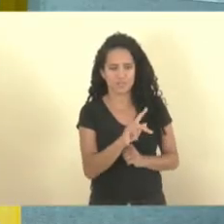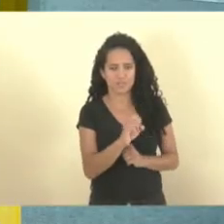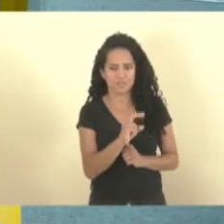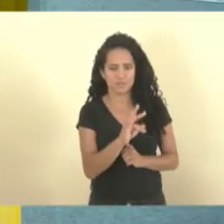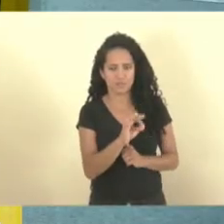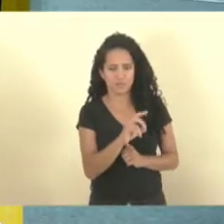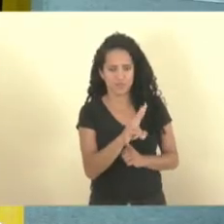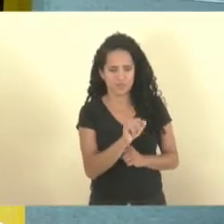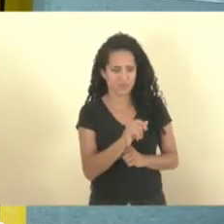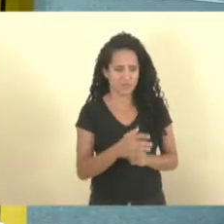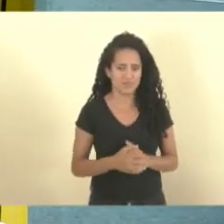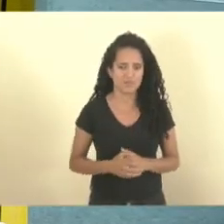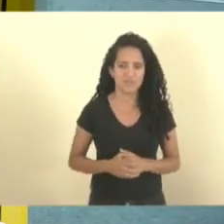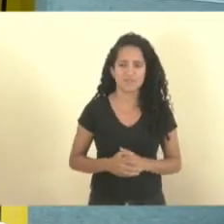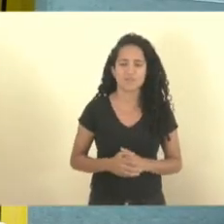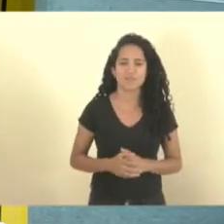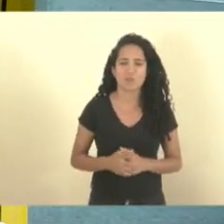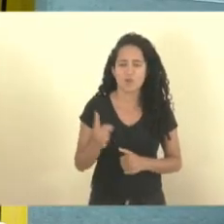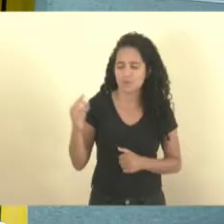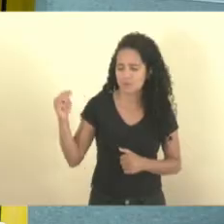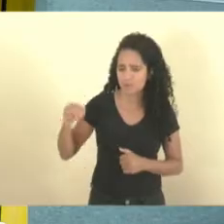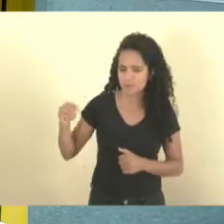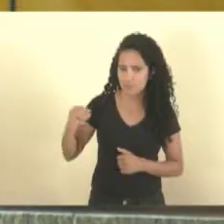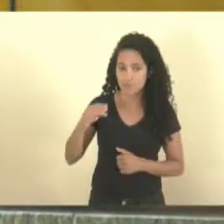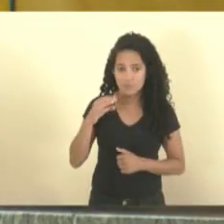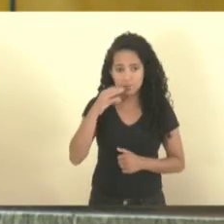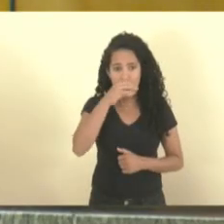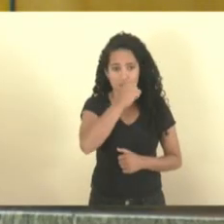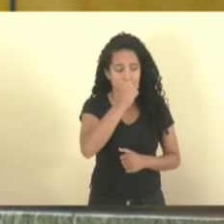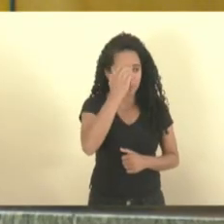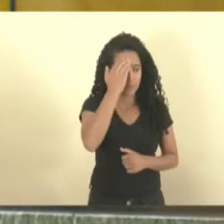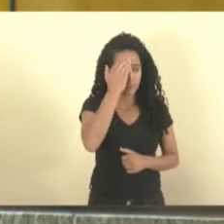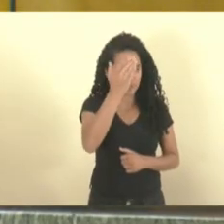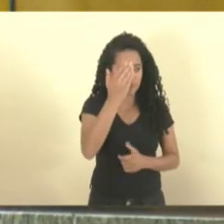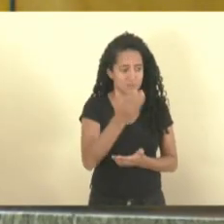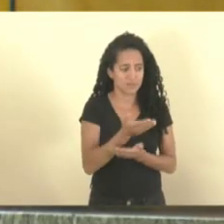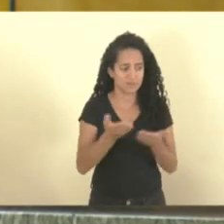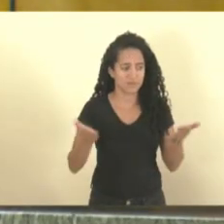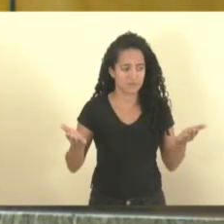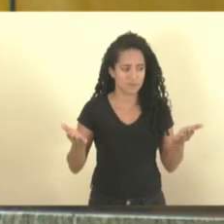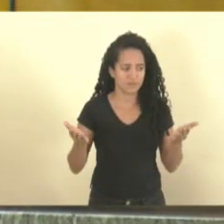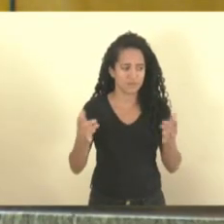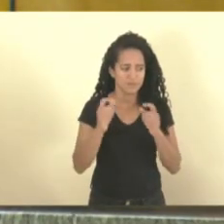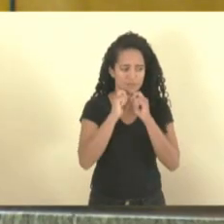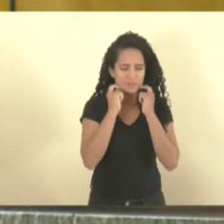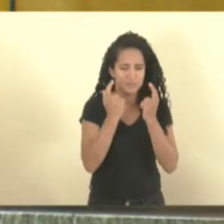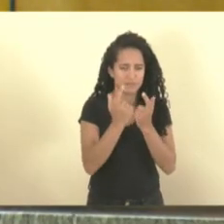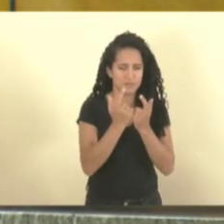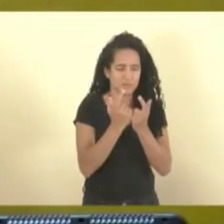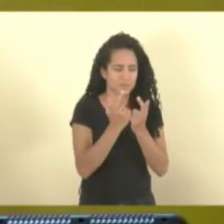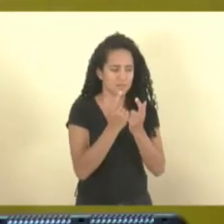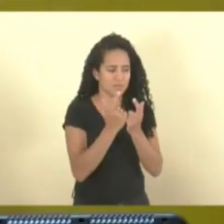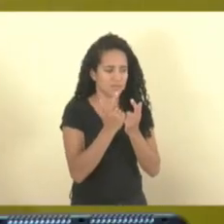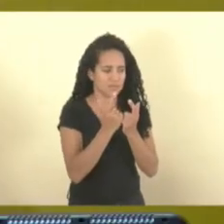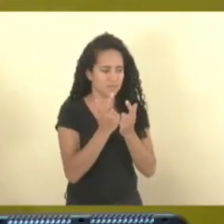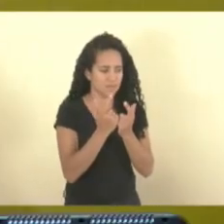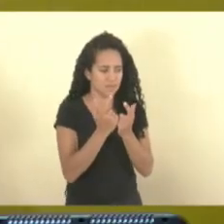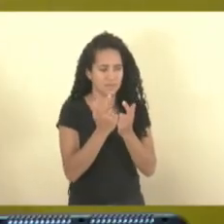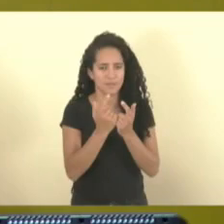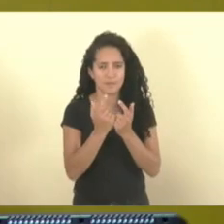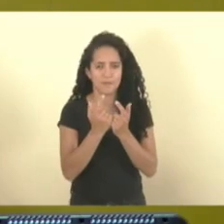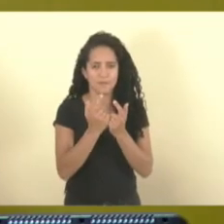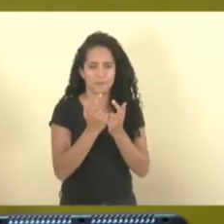Um minuto aí para Vossa Excelência. Eu queria rapidamente agradecer a Assembleia Legislativa, em especial a